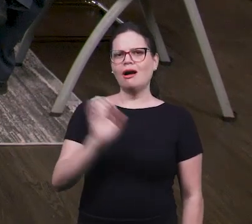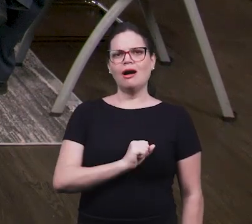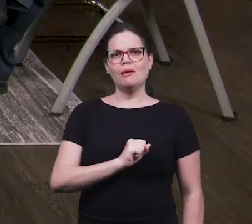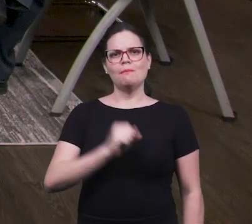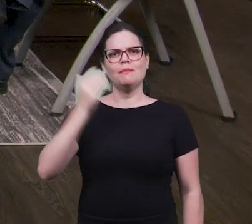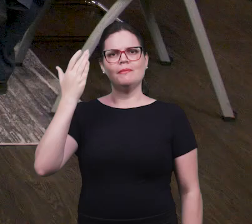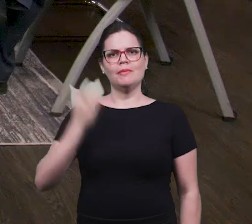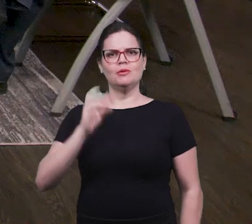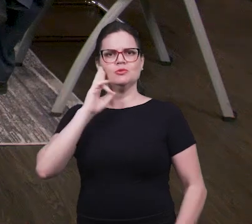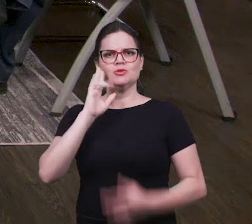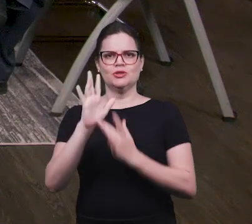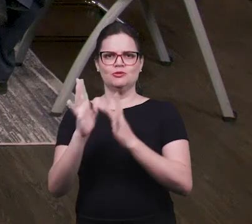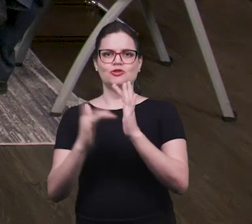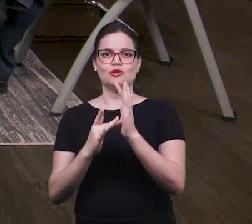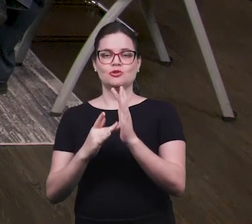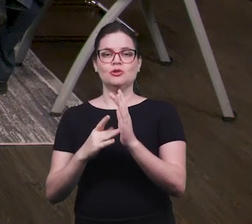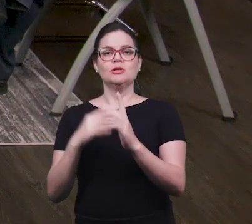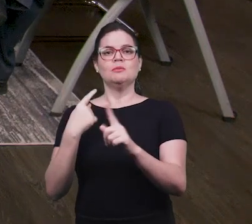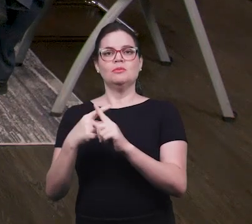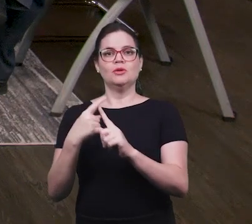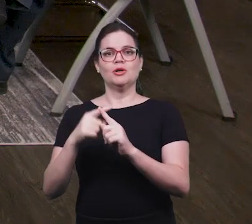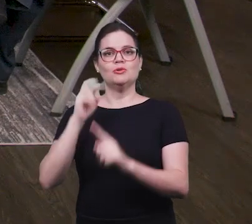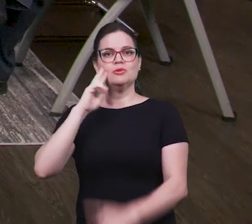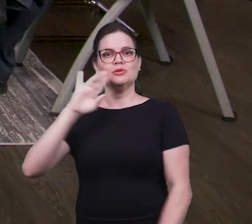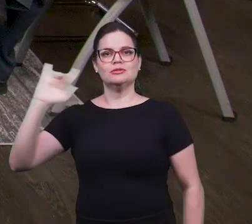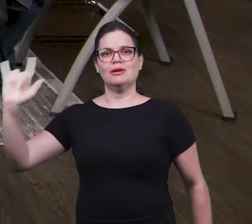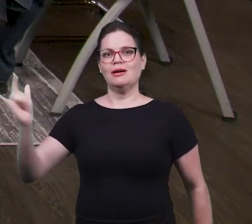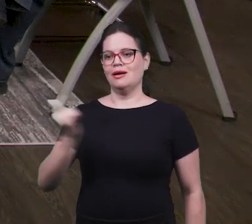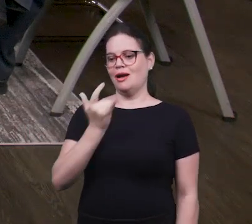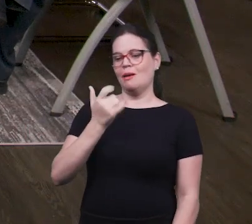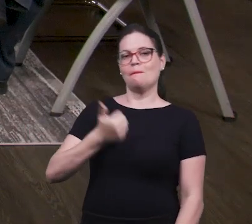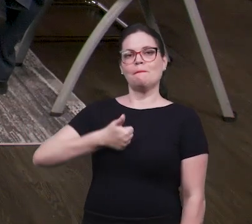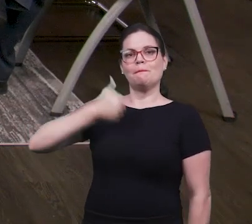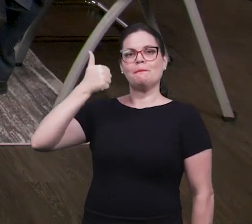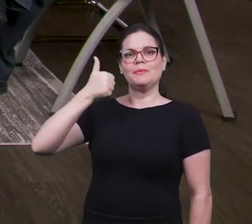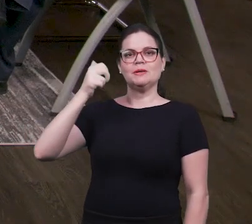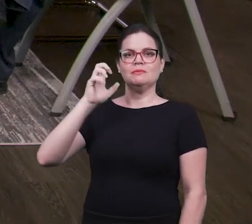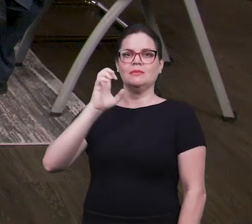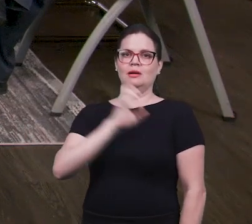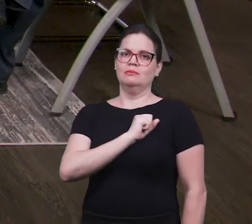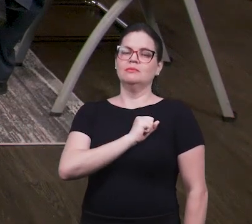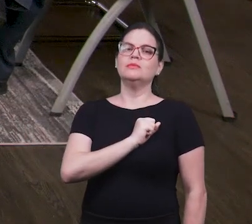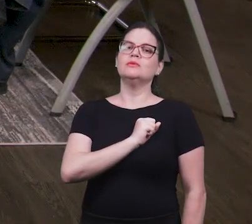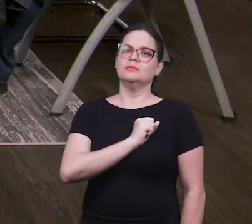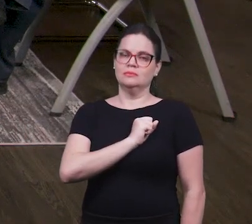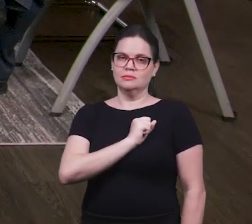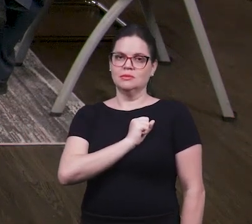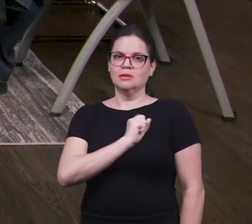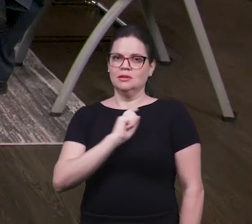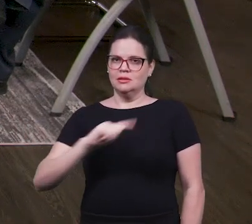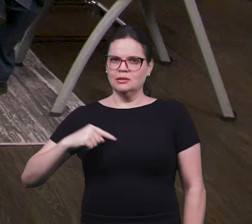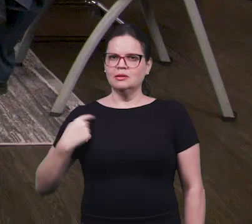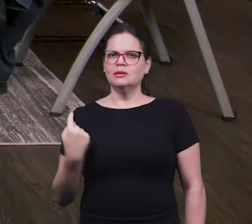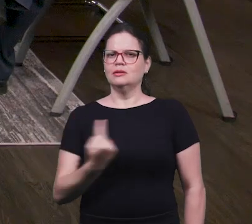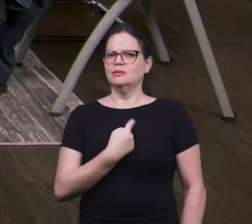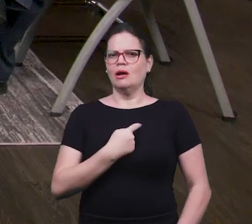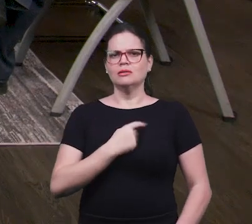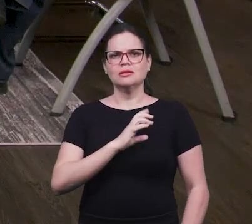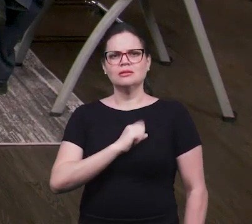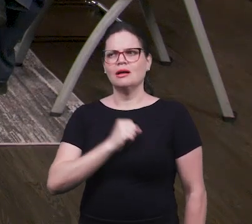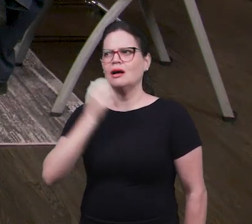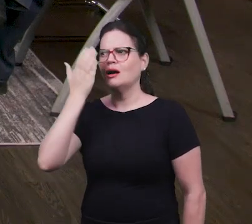pela sua igreja e a recíproca, que é da igreja ou do crente pelo seu